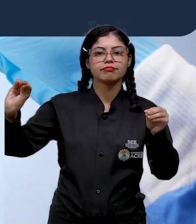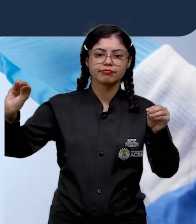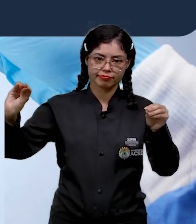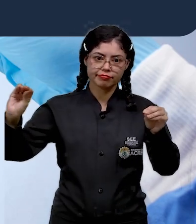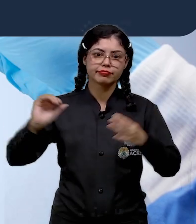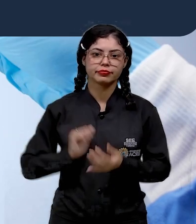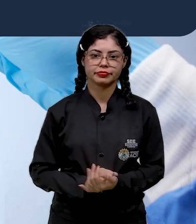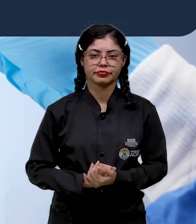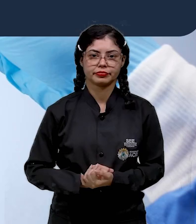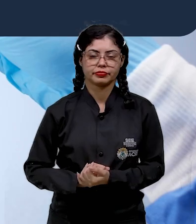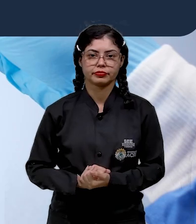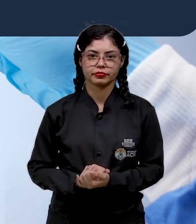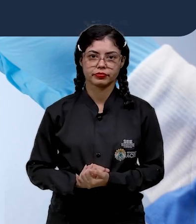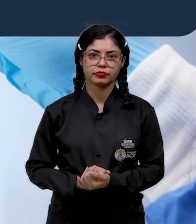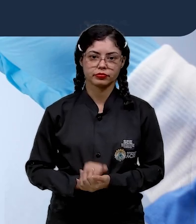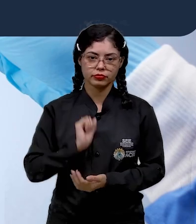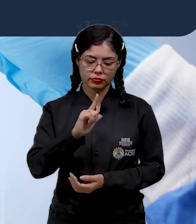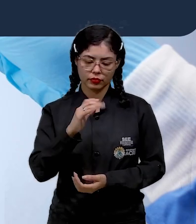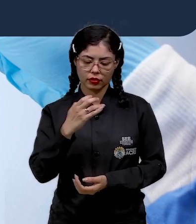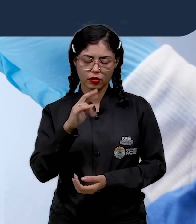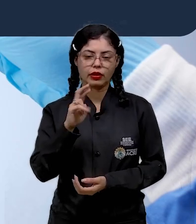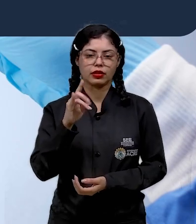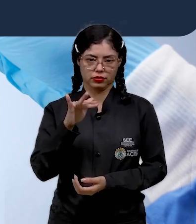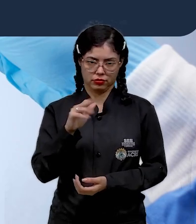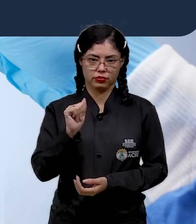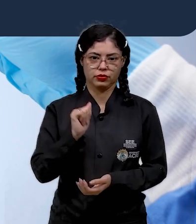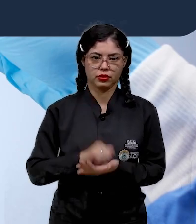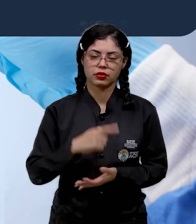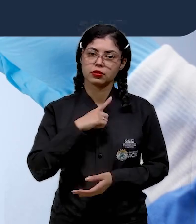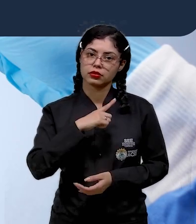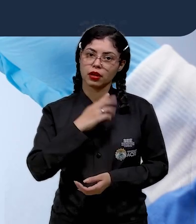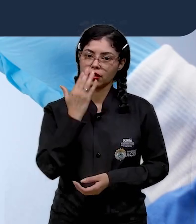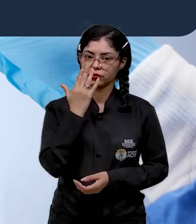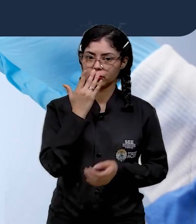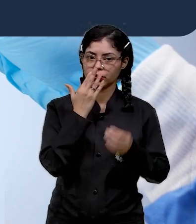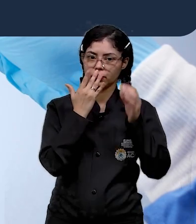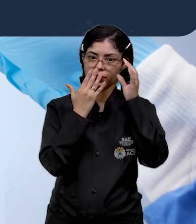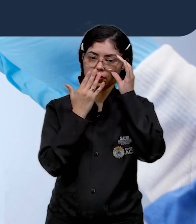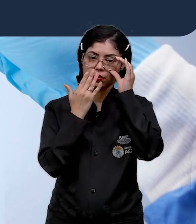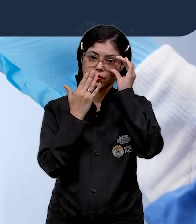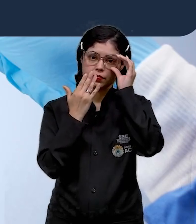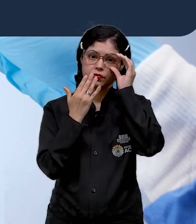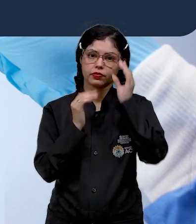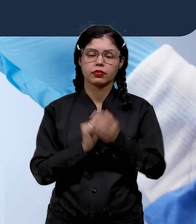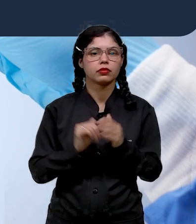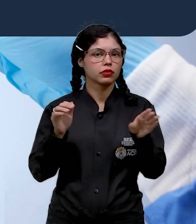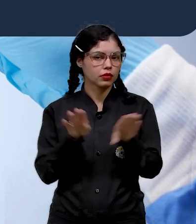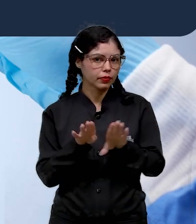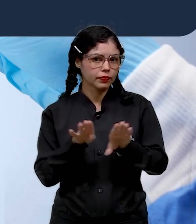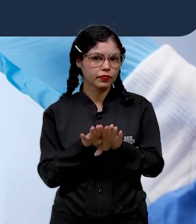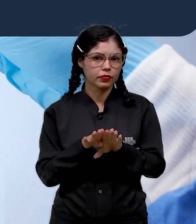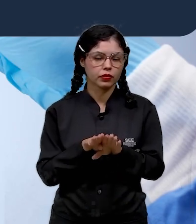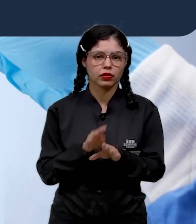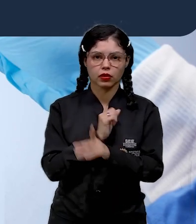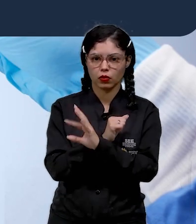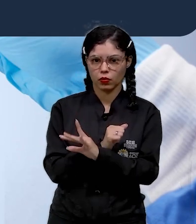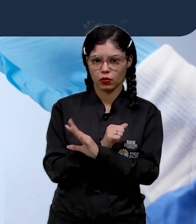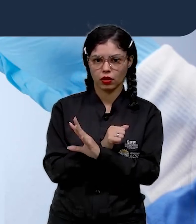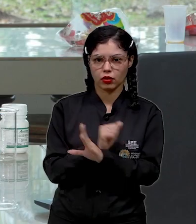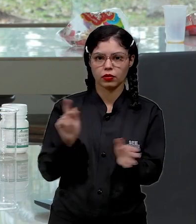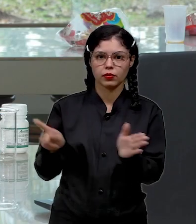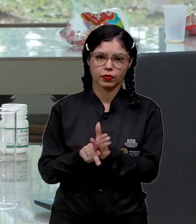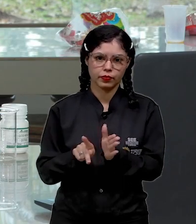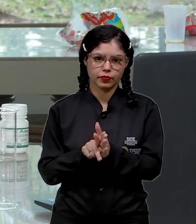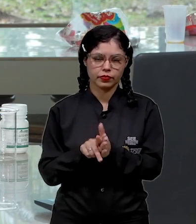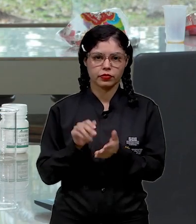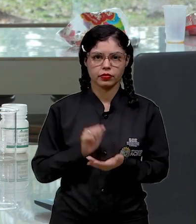o leucoazul de metileno, que tem essa coloração incolor. E também o ácido glucônico. E